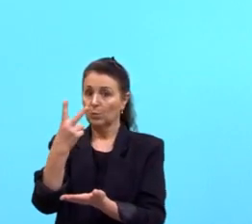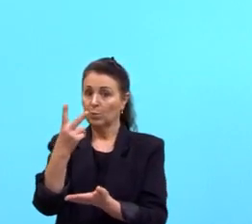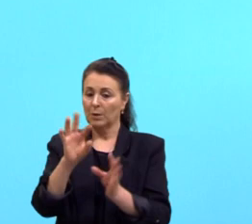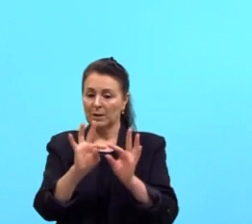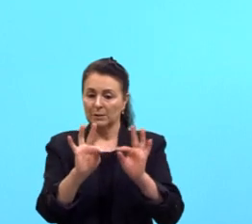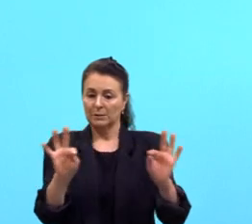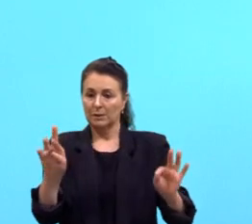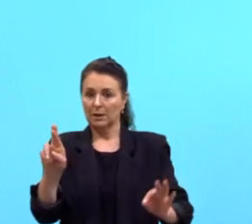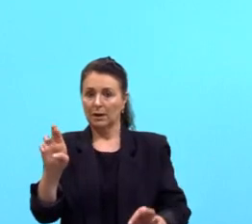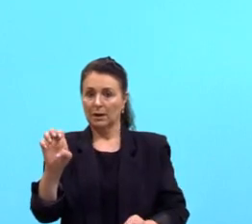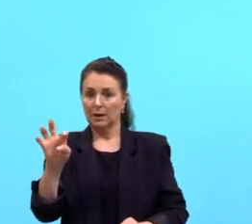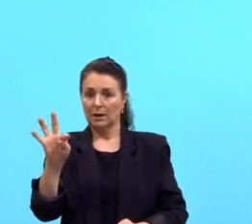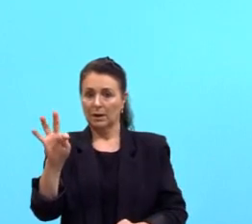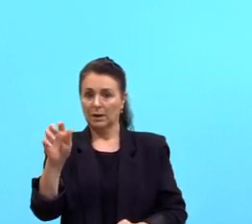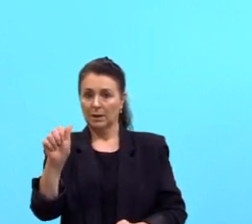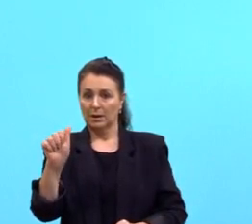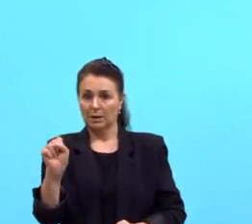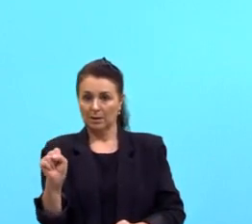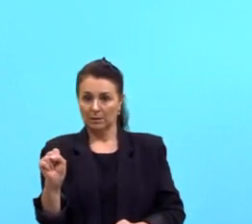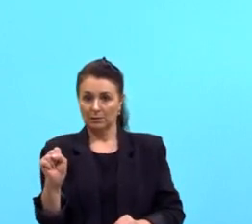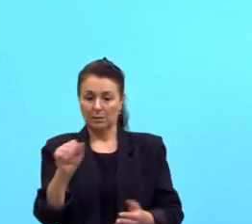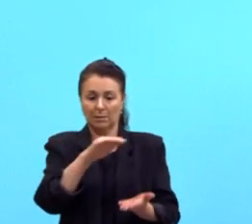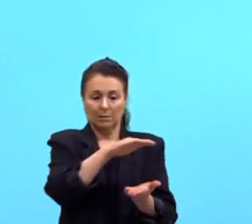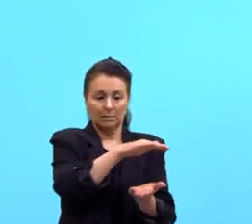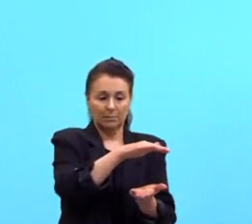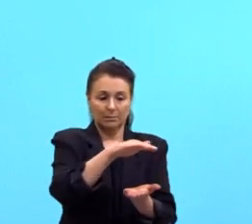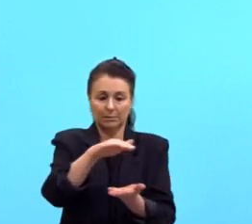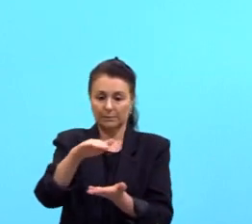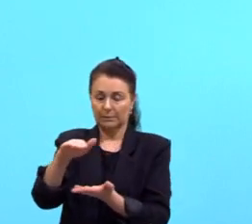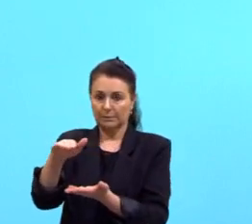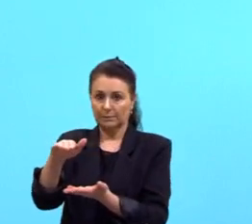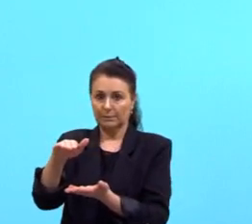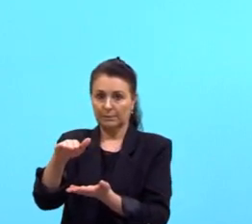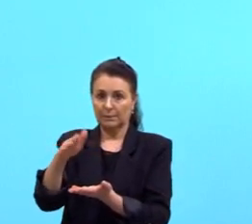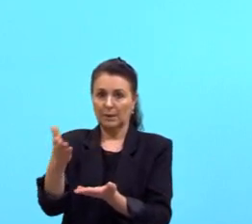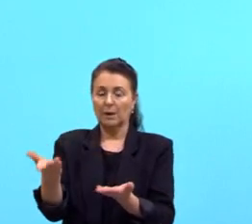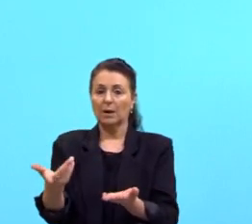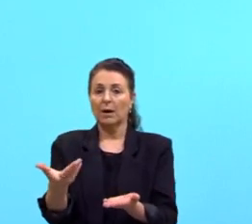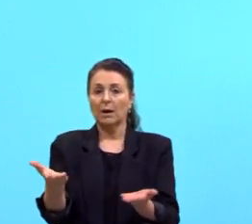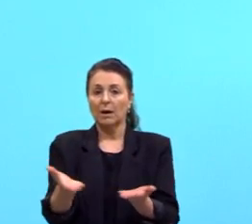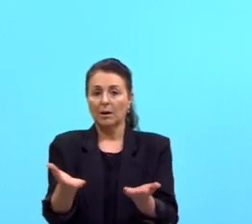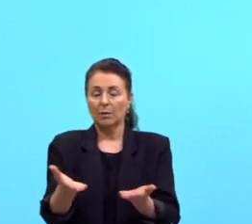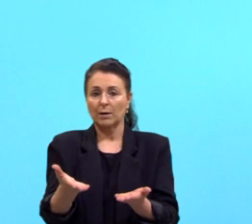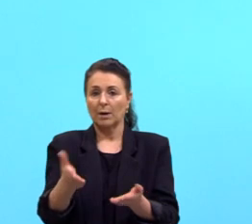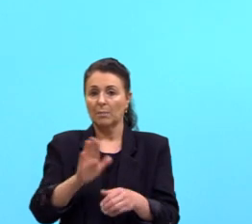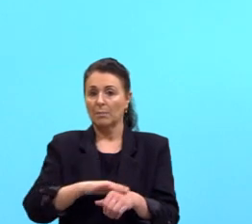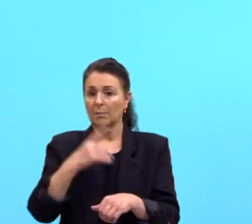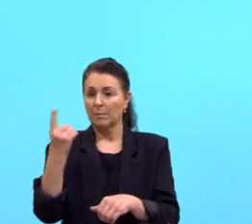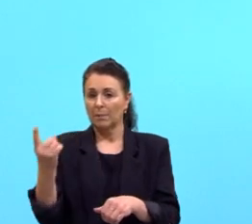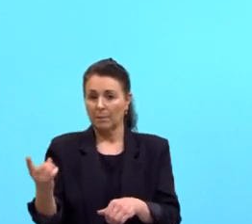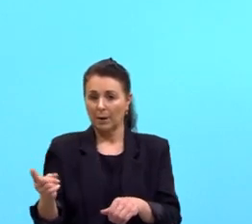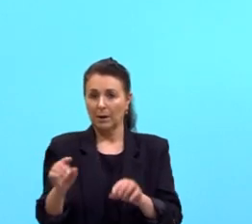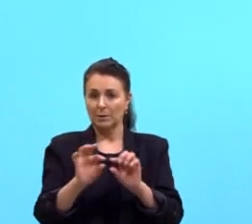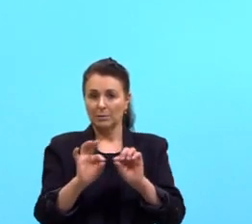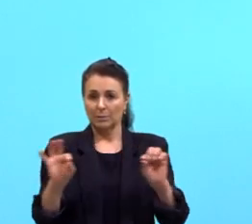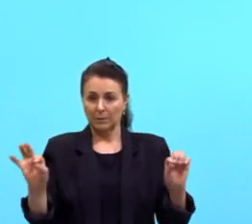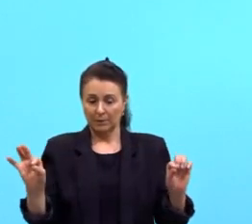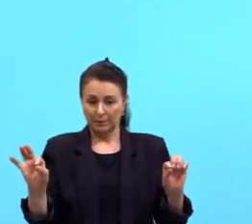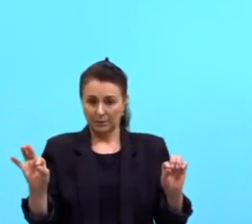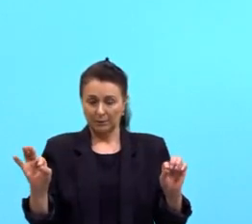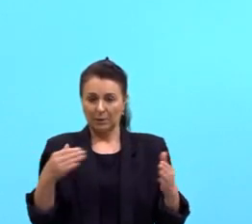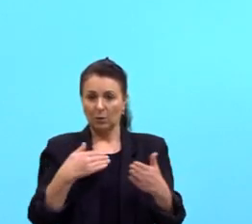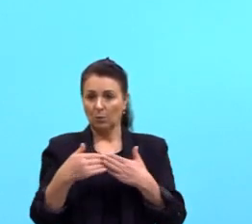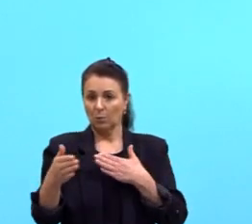retas paralelas E agora se nós traçarmos outra reta suporte sobre qualquer um